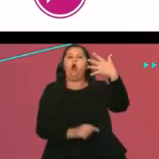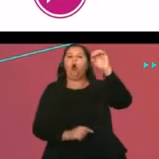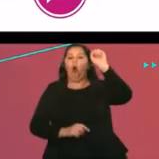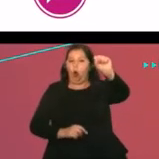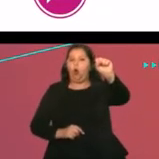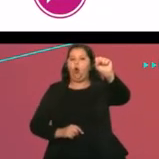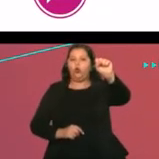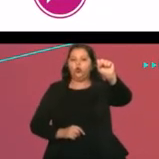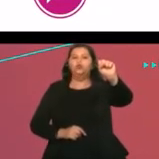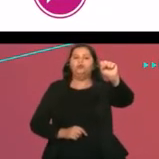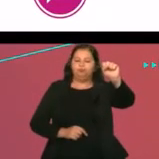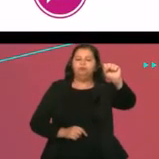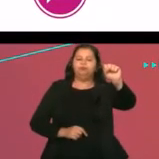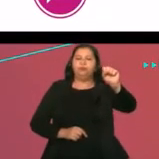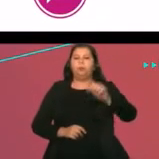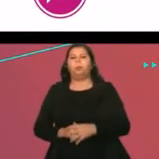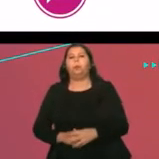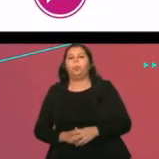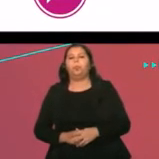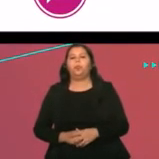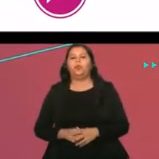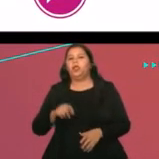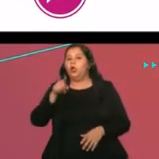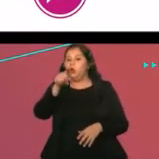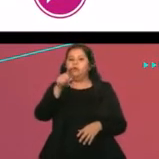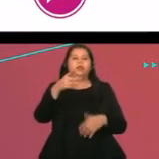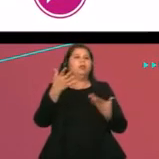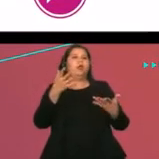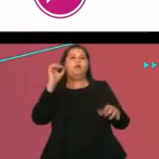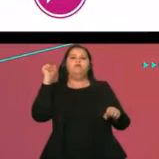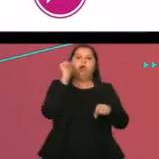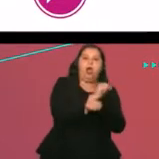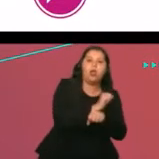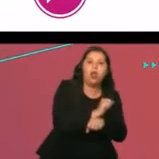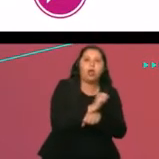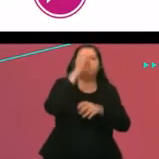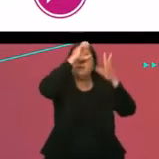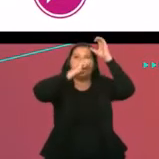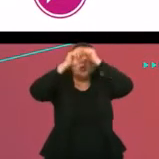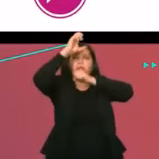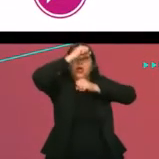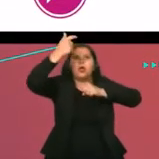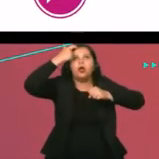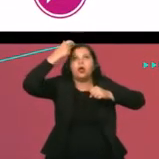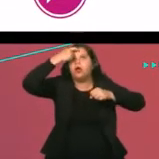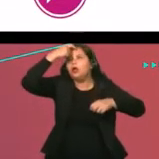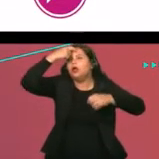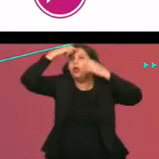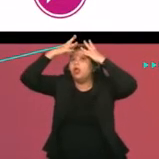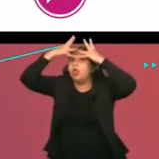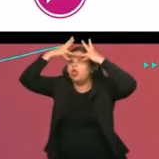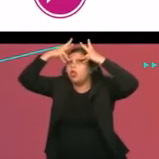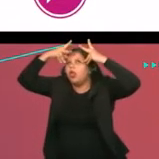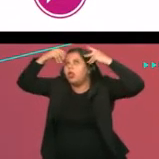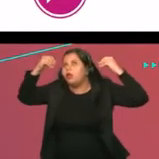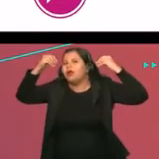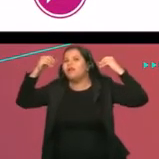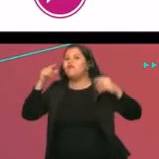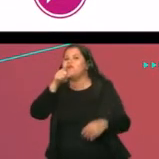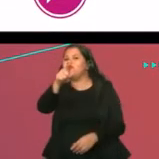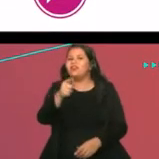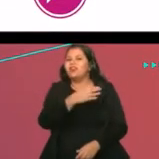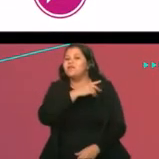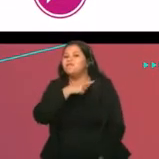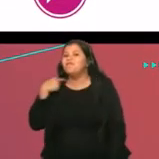Wellness intelectual na hora que você parar de aprender você tá começando o amor e o meu